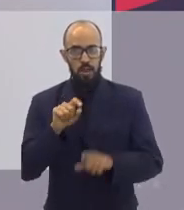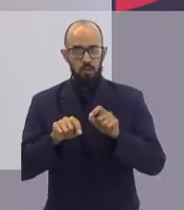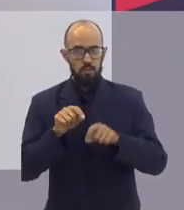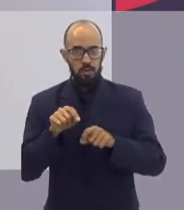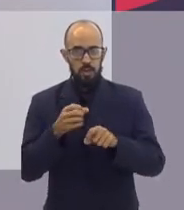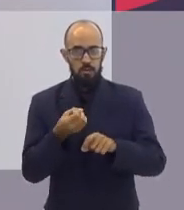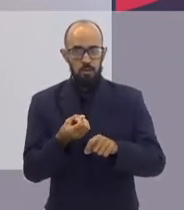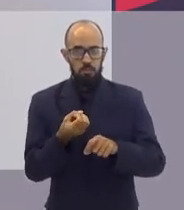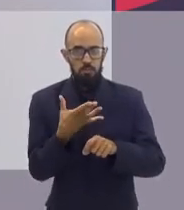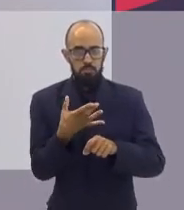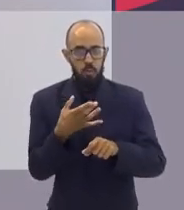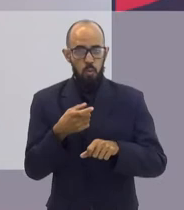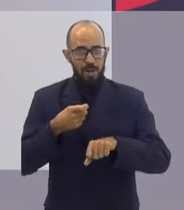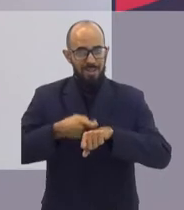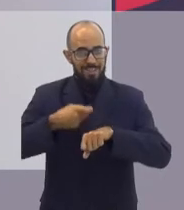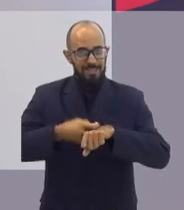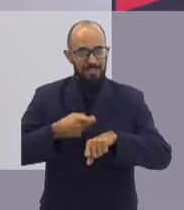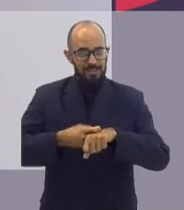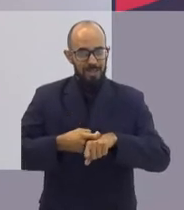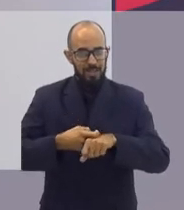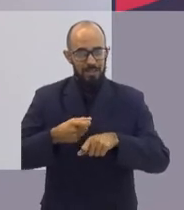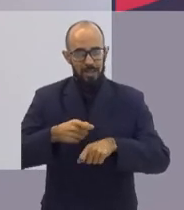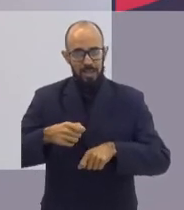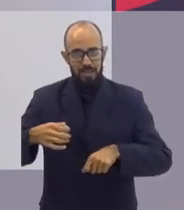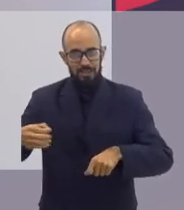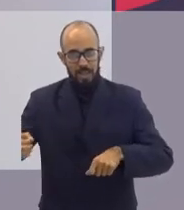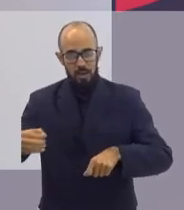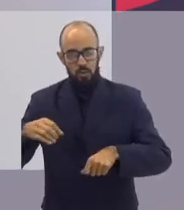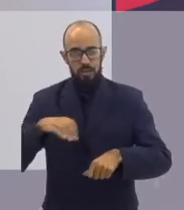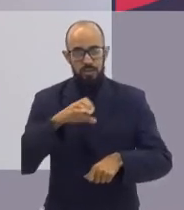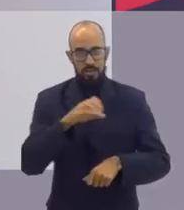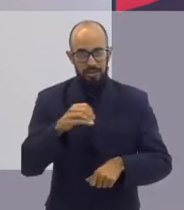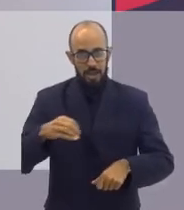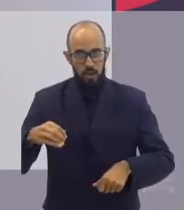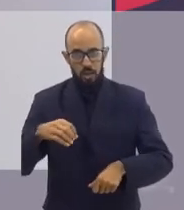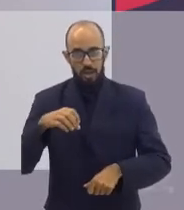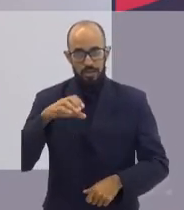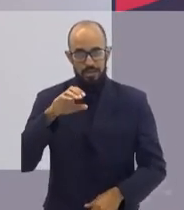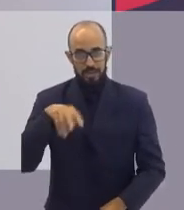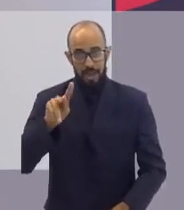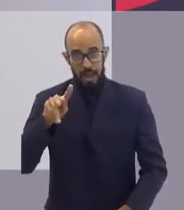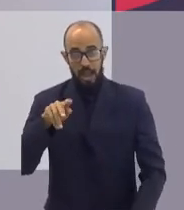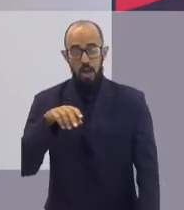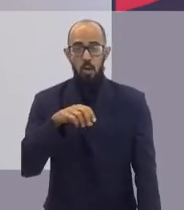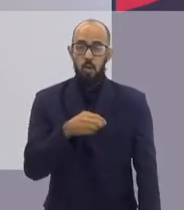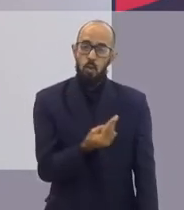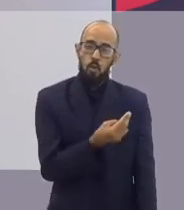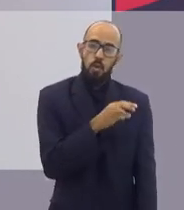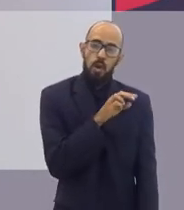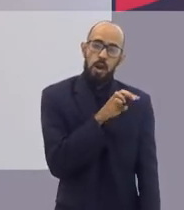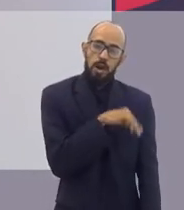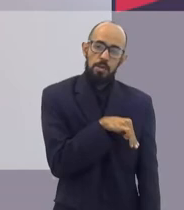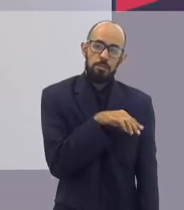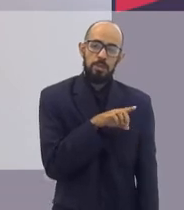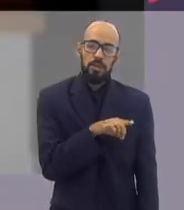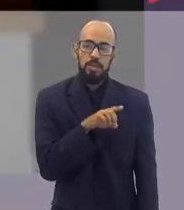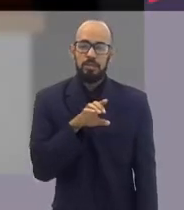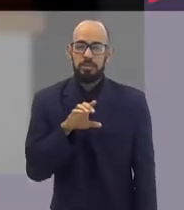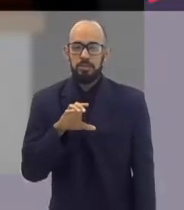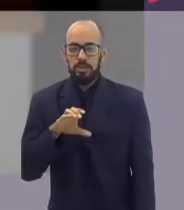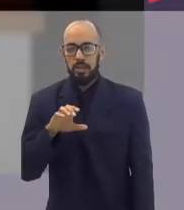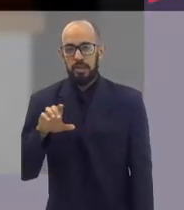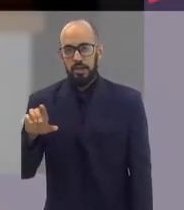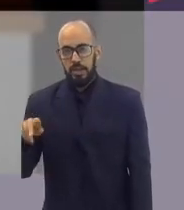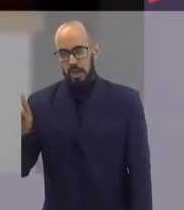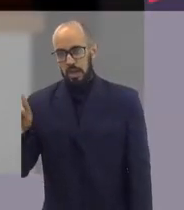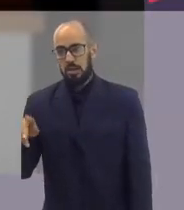boa permeabilidade celular, células CAC ou MDCK. Então, esses termos, né? O aluno tem que ter passado pela